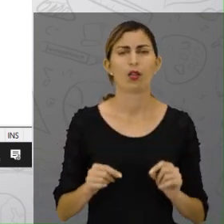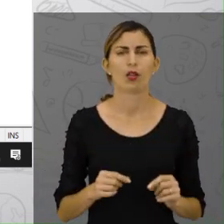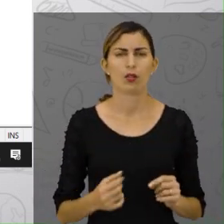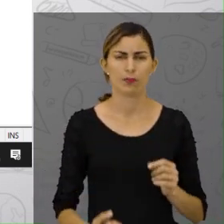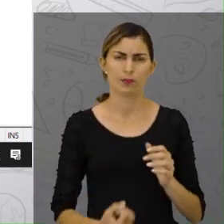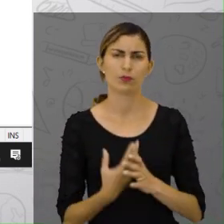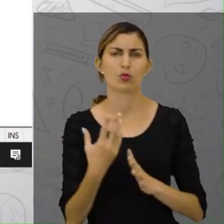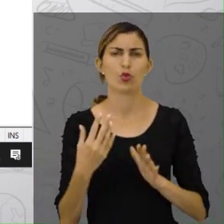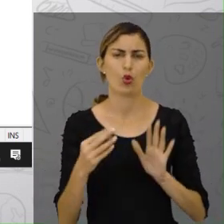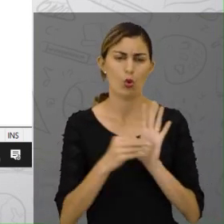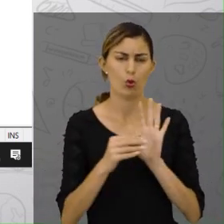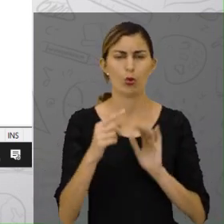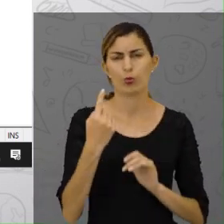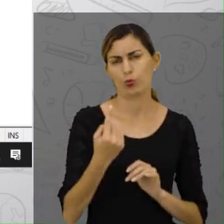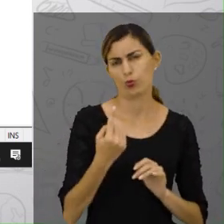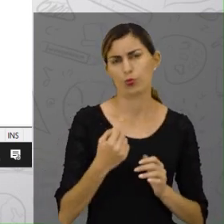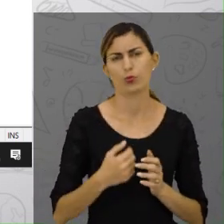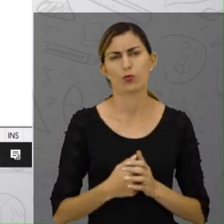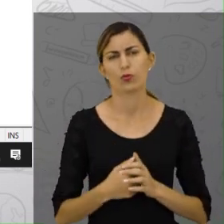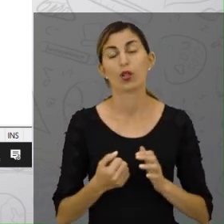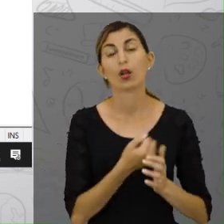E incrementa em 1.